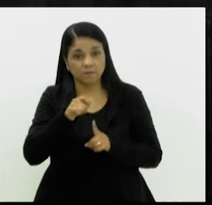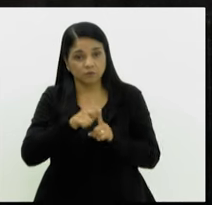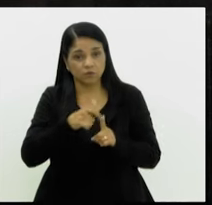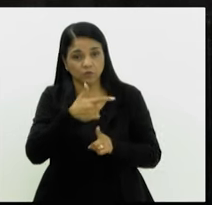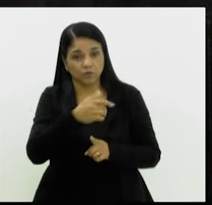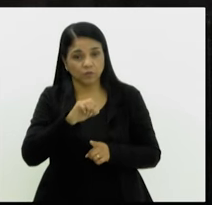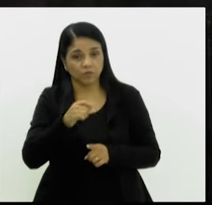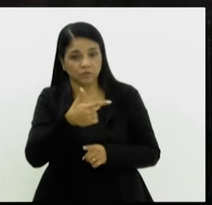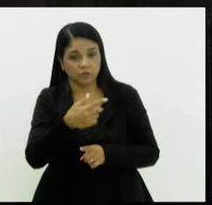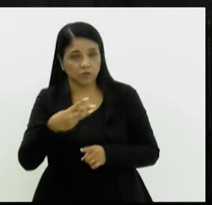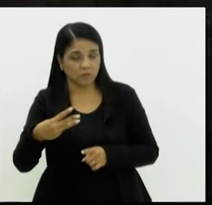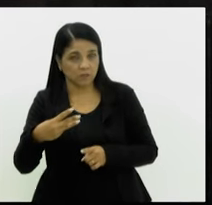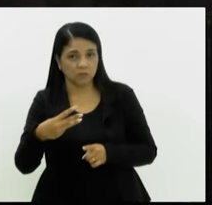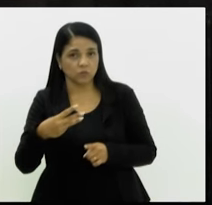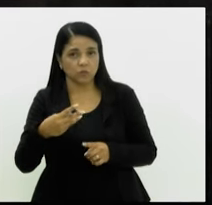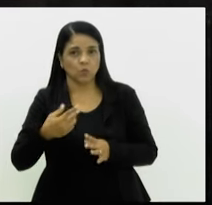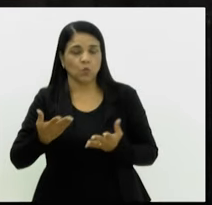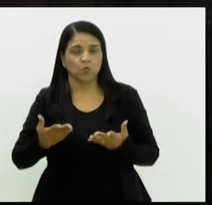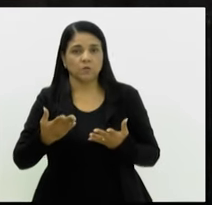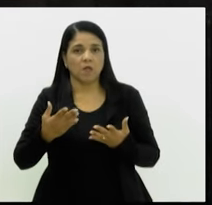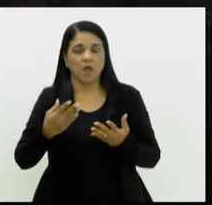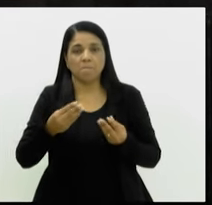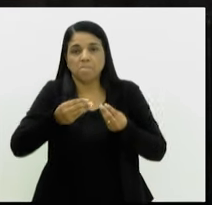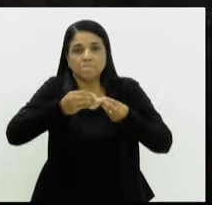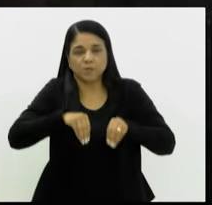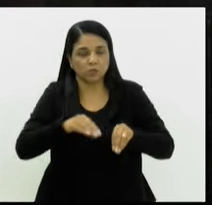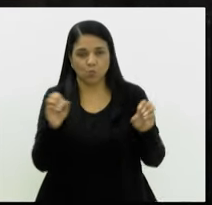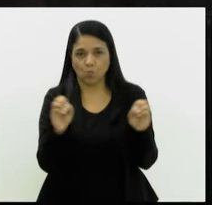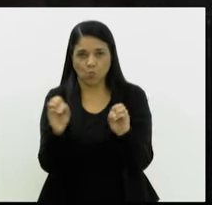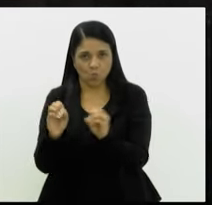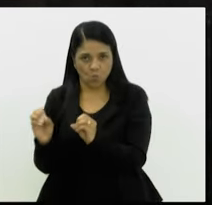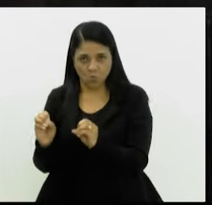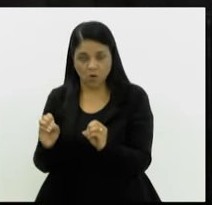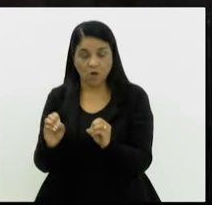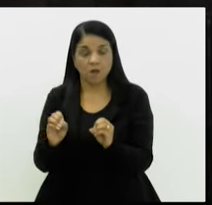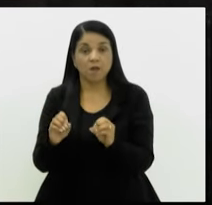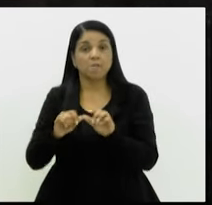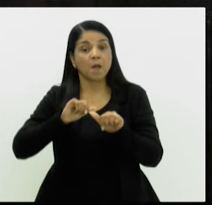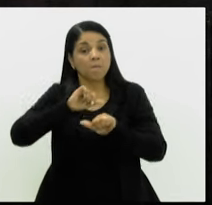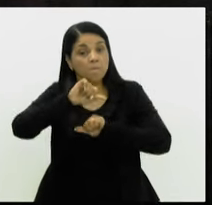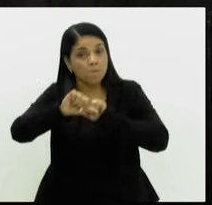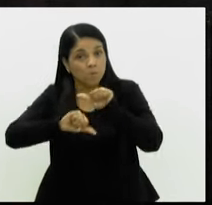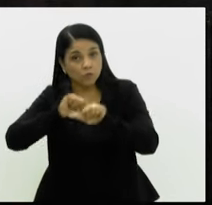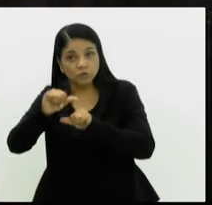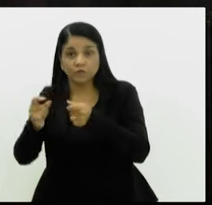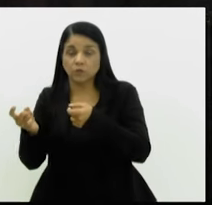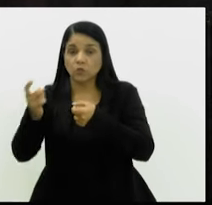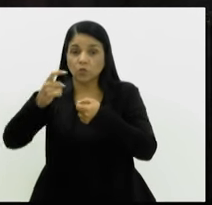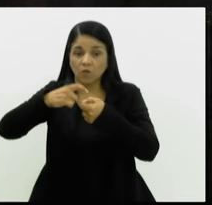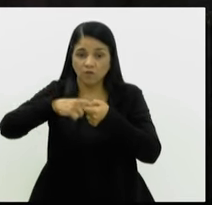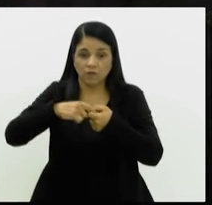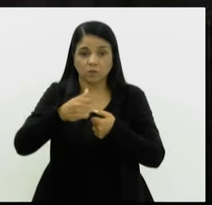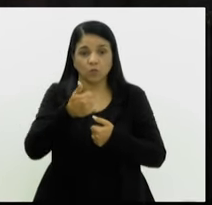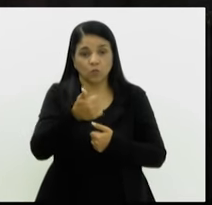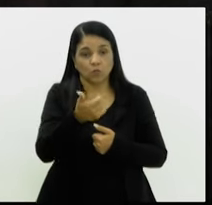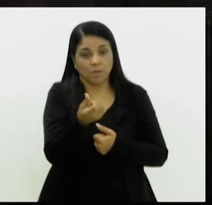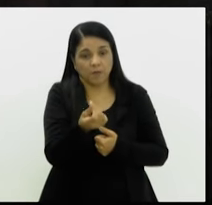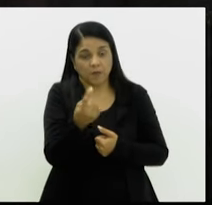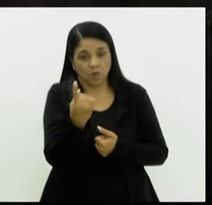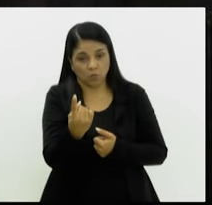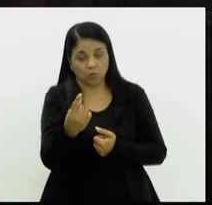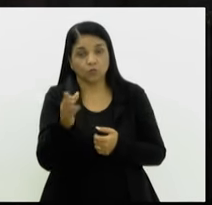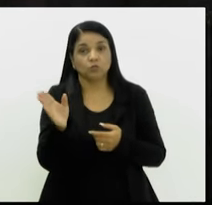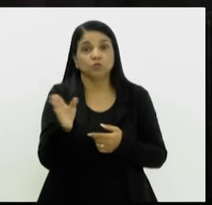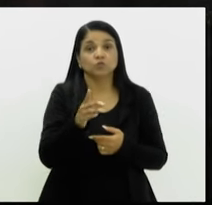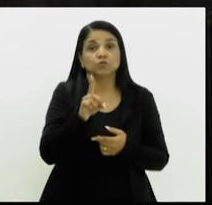estamos infringindo dispositivo legal nenhum. Mas também está modificando o convênio 161, de 1º